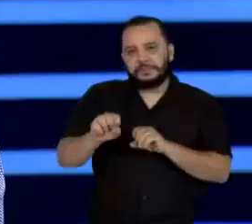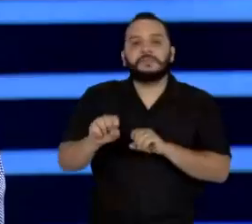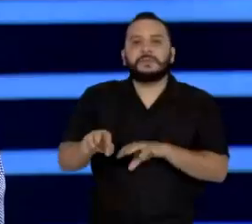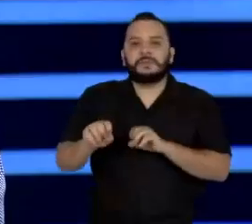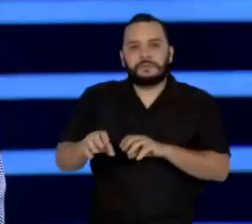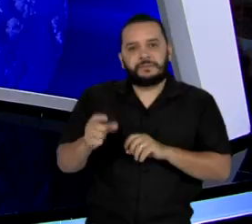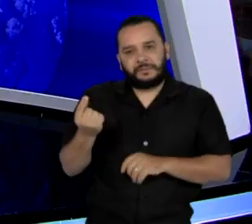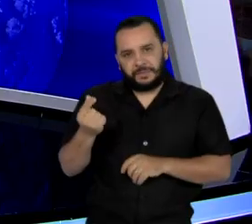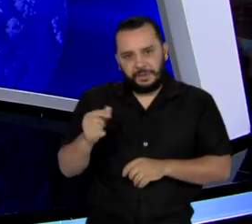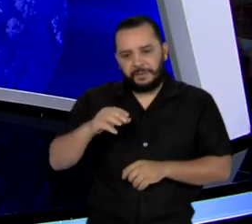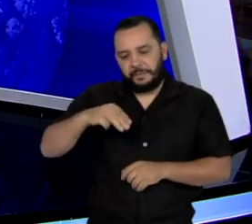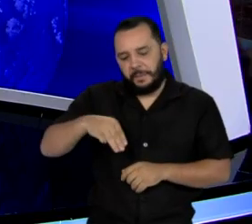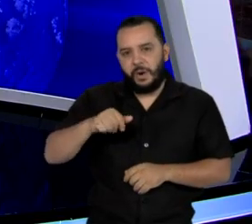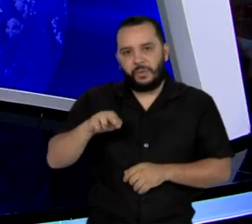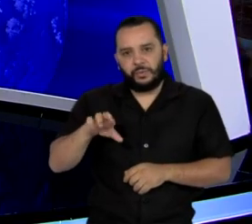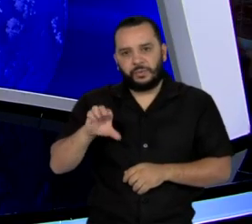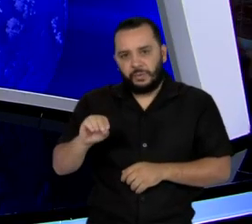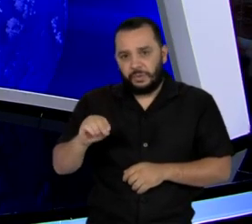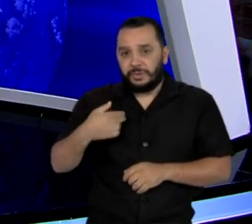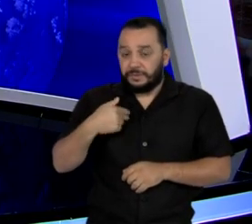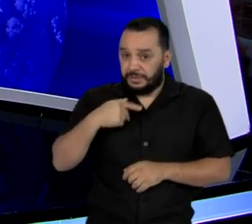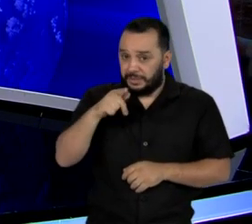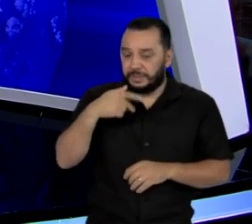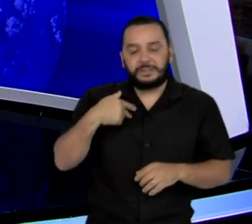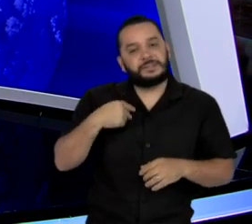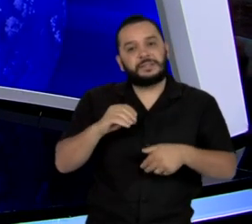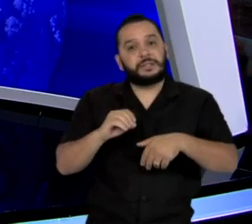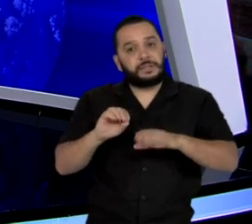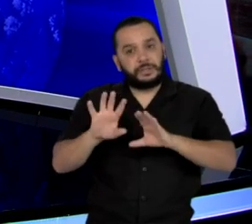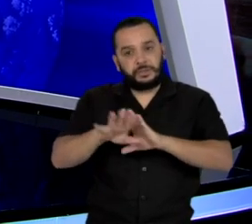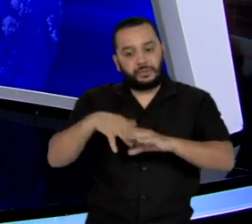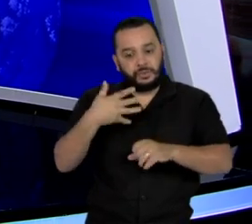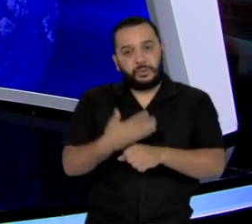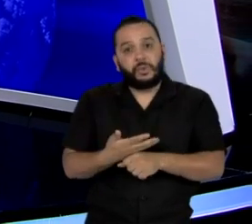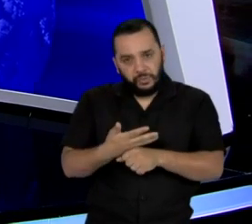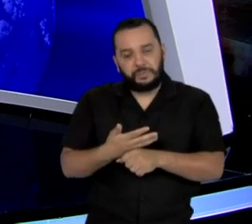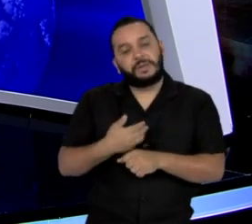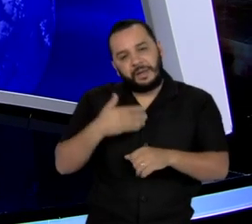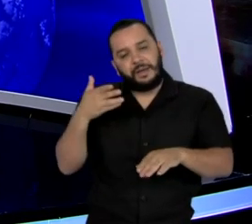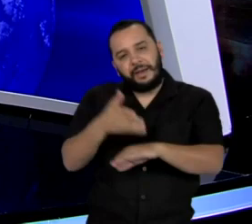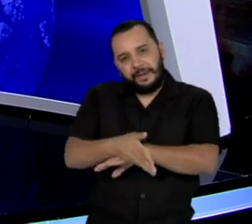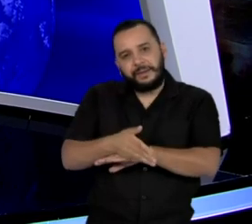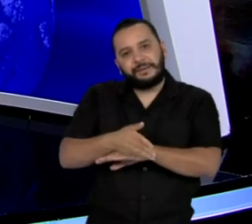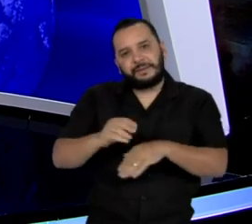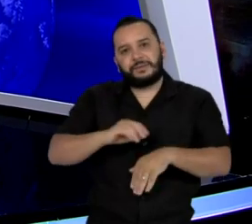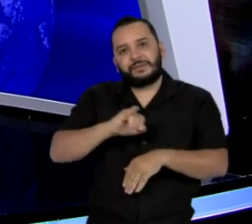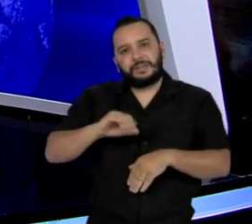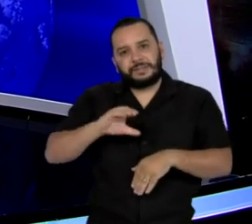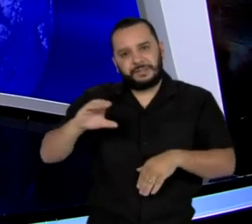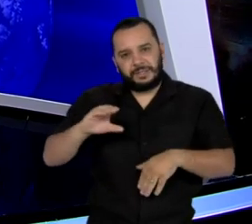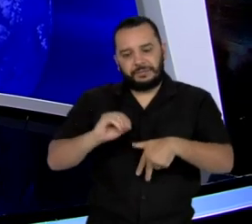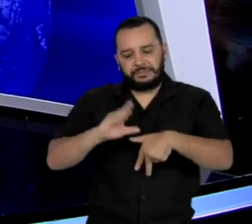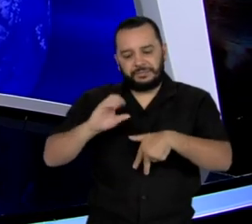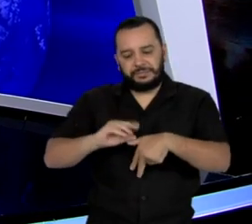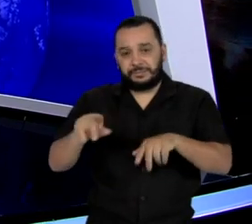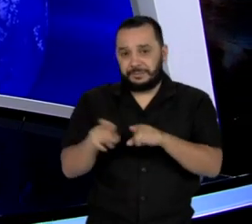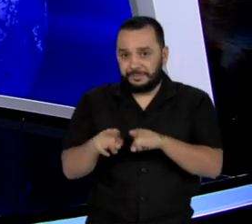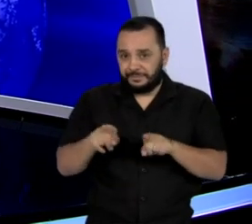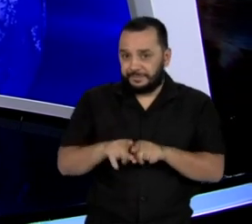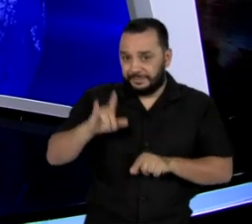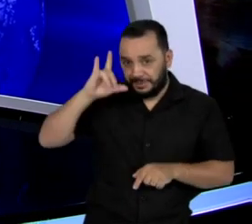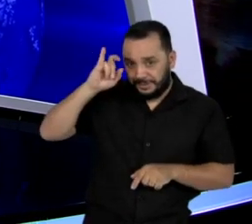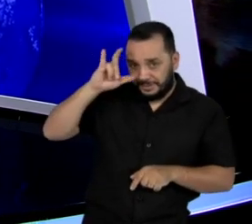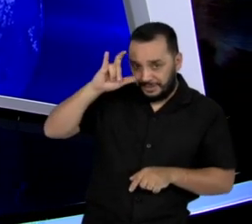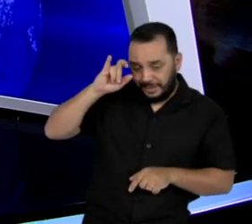Mauro Calil. Não se esqueça de acessar o nosso canal no YouTube, o endereço é youtube.com/jornalismo TV Cultura e também a nossa conta no